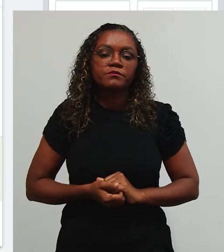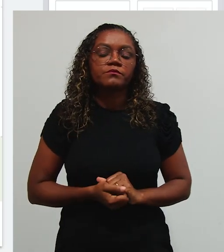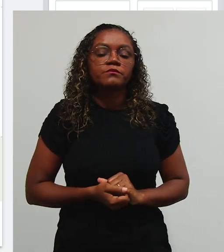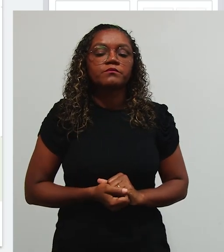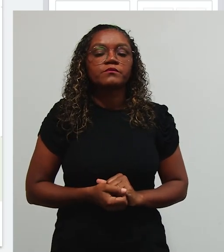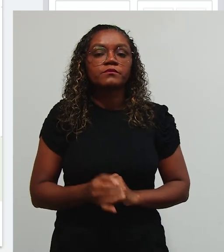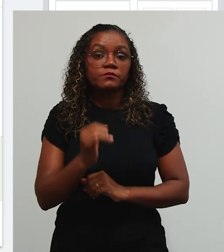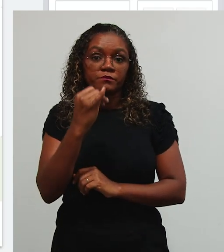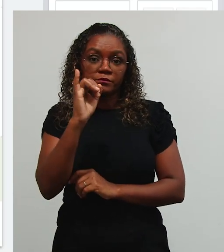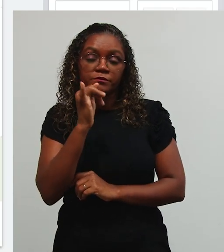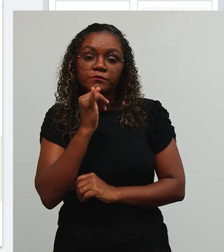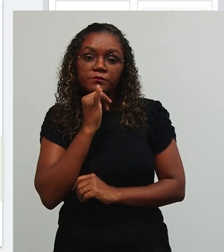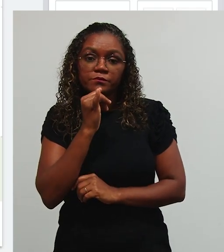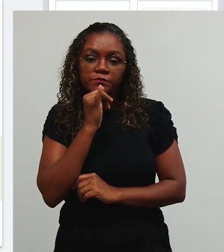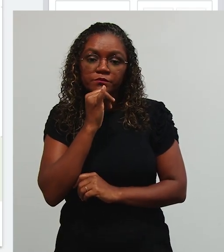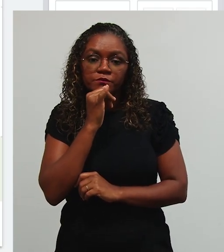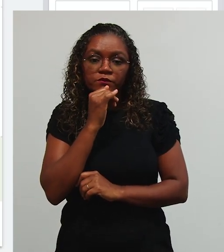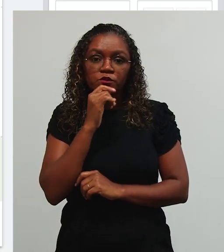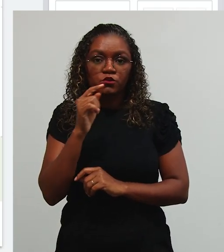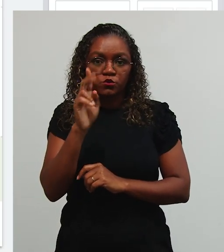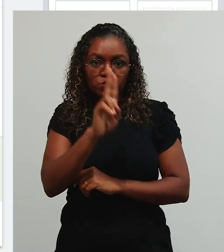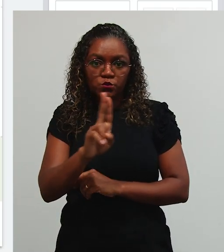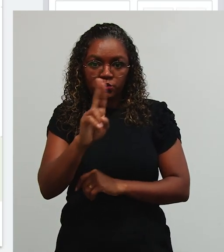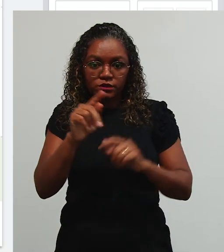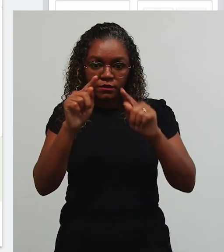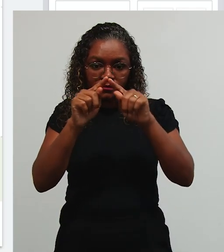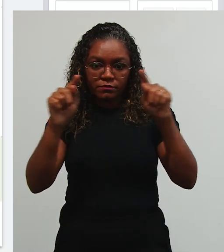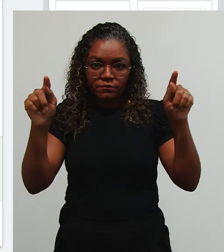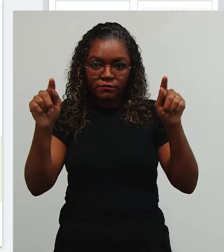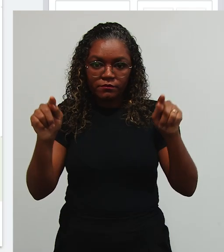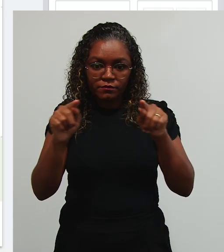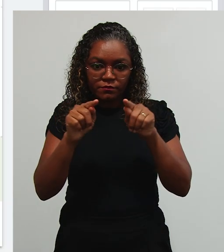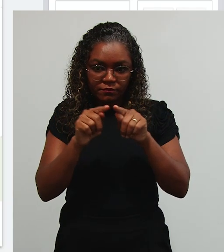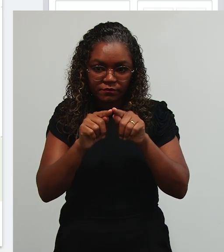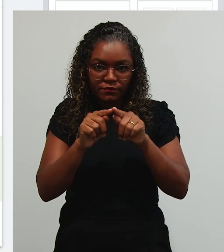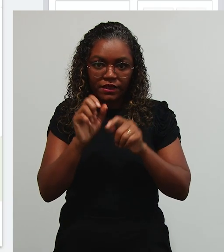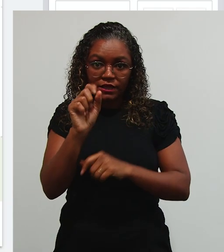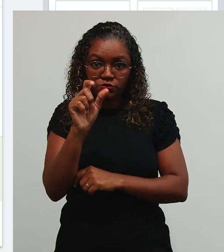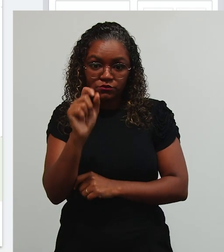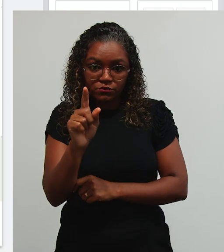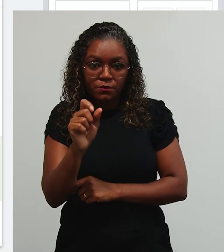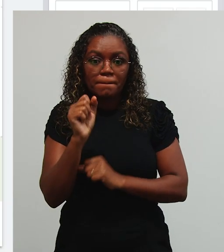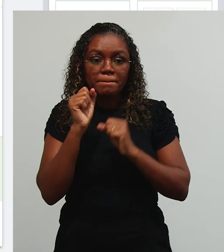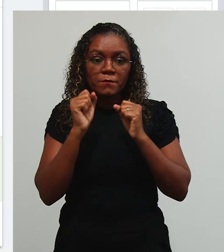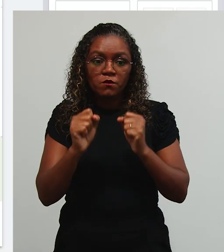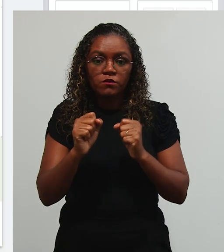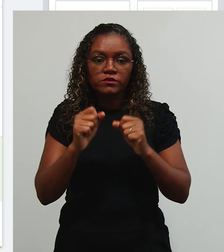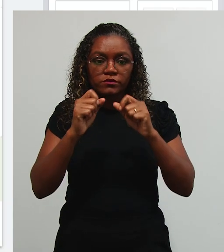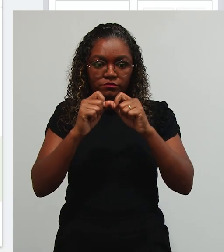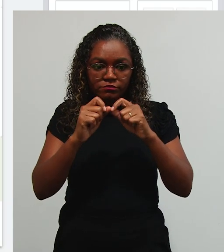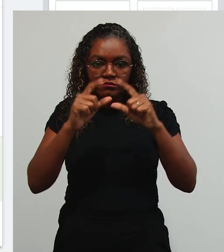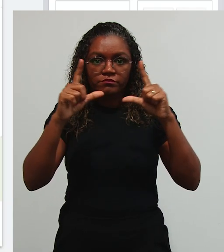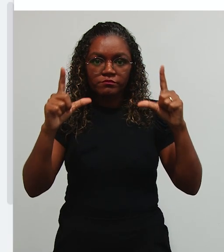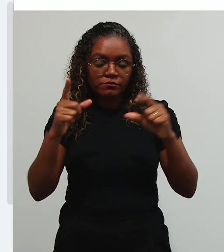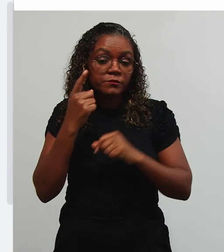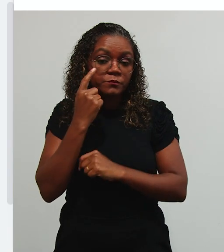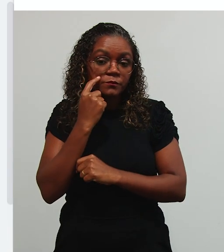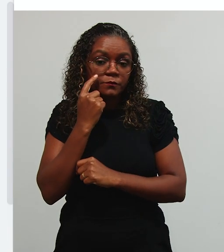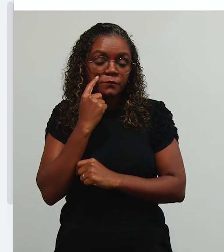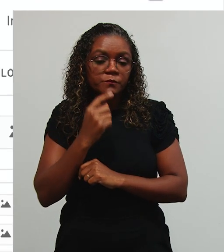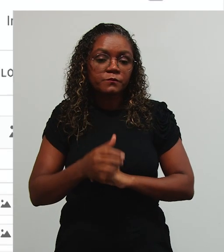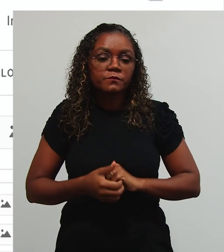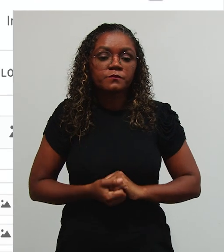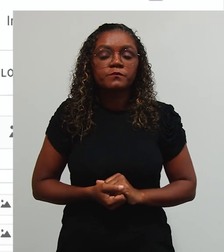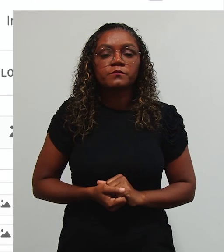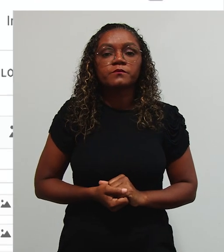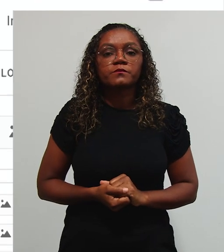Se você selecionar esse bloco, ó, quando fica uma cruz de 4 pontas, Deixa eu aumentar aqui um pouquinho a visualização para ver se a gente